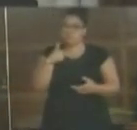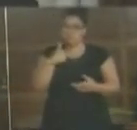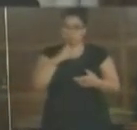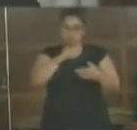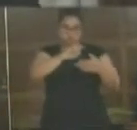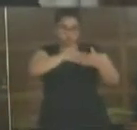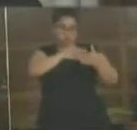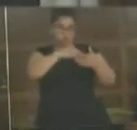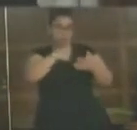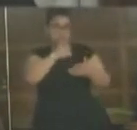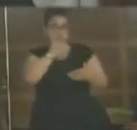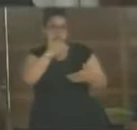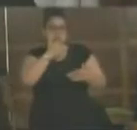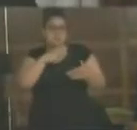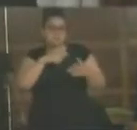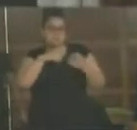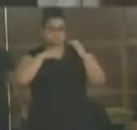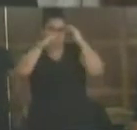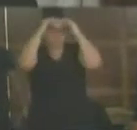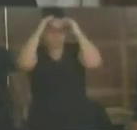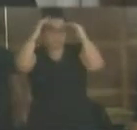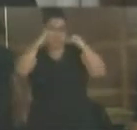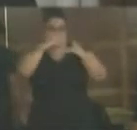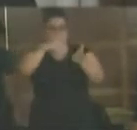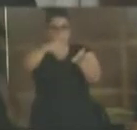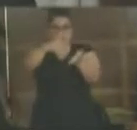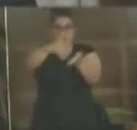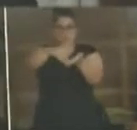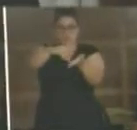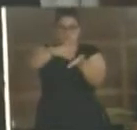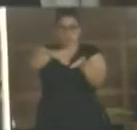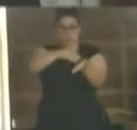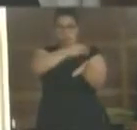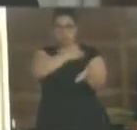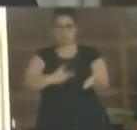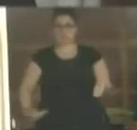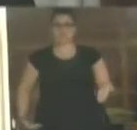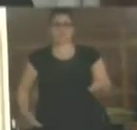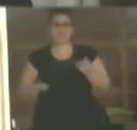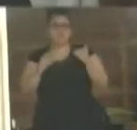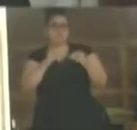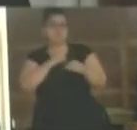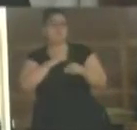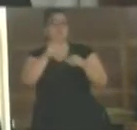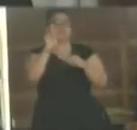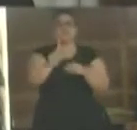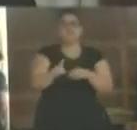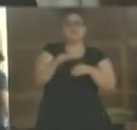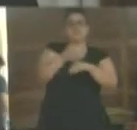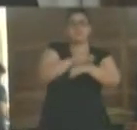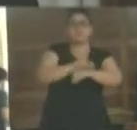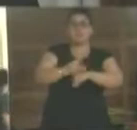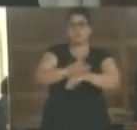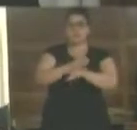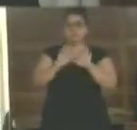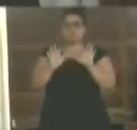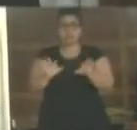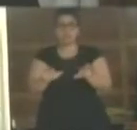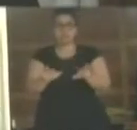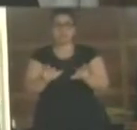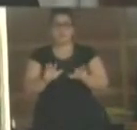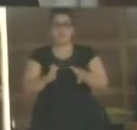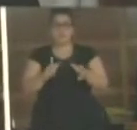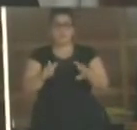gostaria, com todo o respeito que eu tenho ao secretário, volto a dizer, todo mundo tem seu direito às férias, mas eu acho que com uma situação como nós